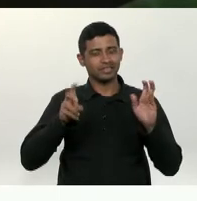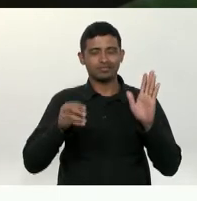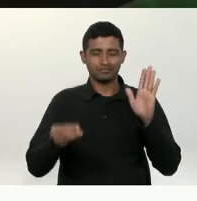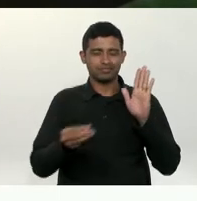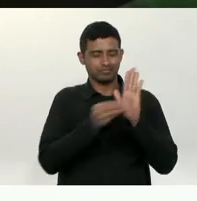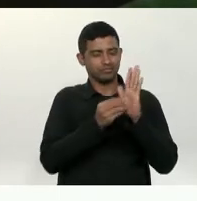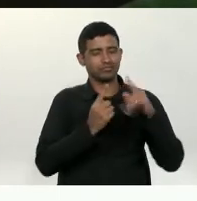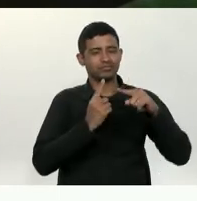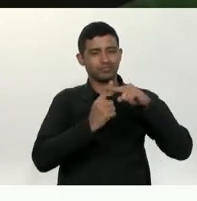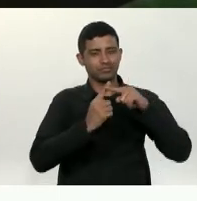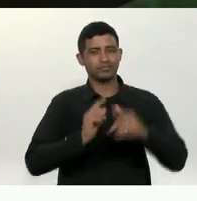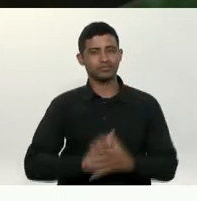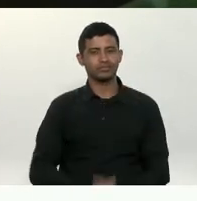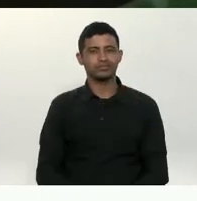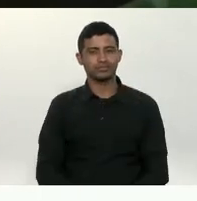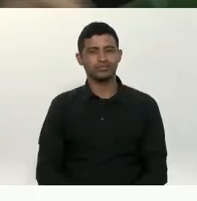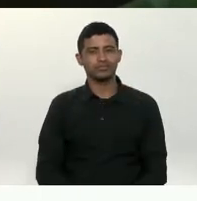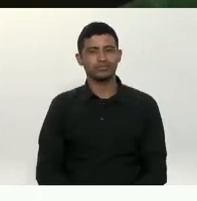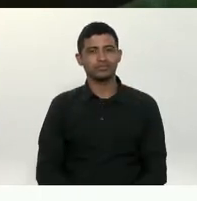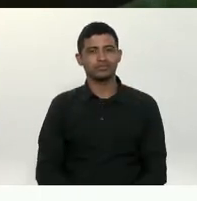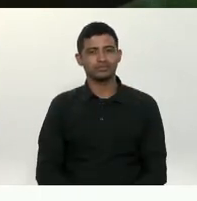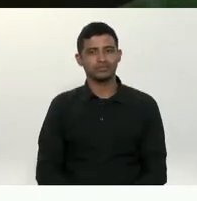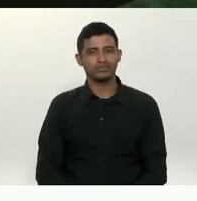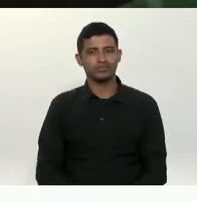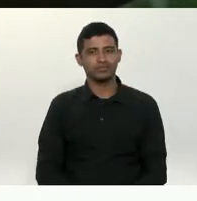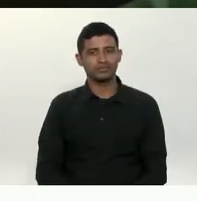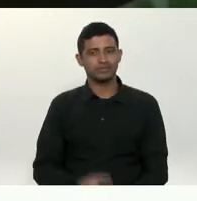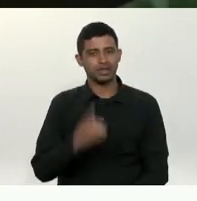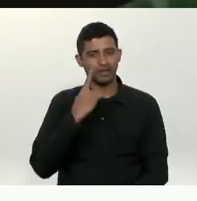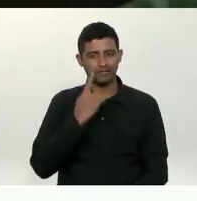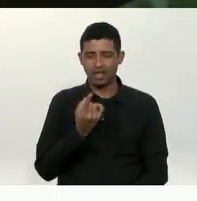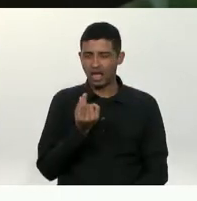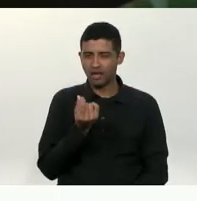pago agora há pouco. São valores de